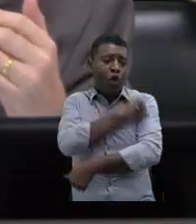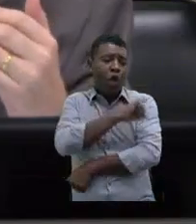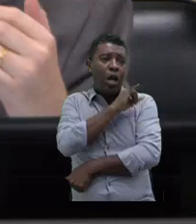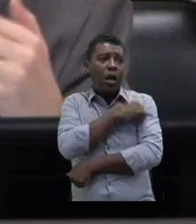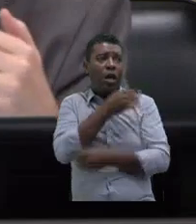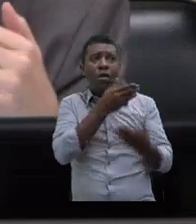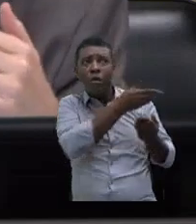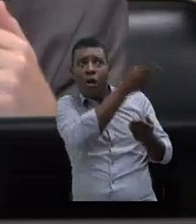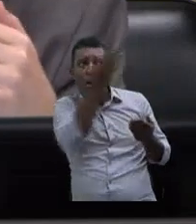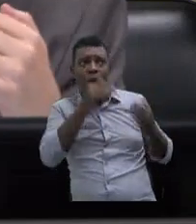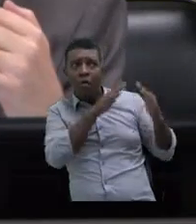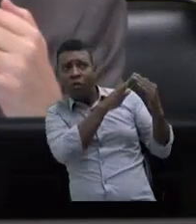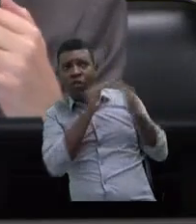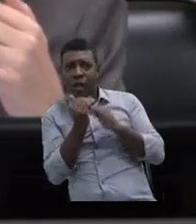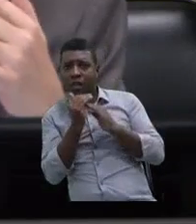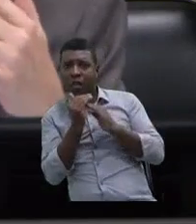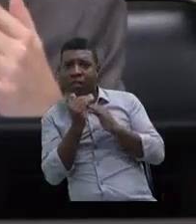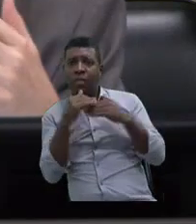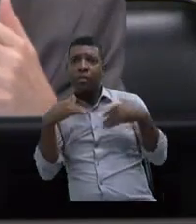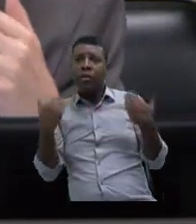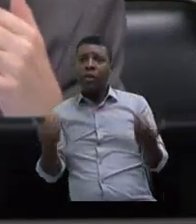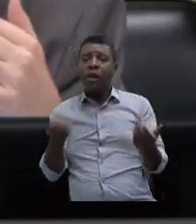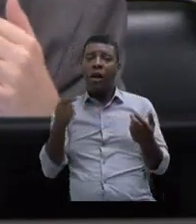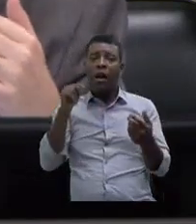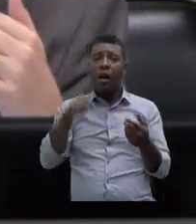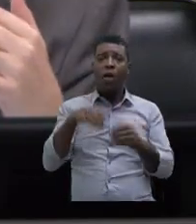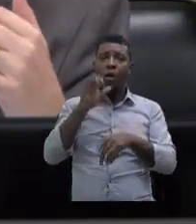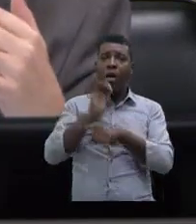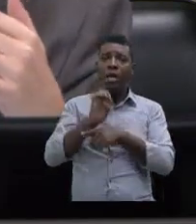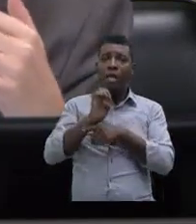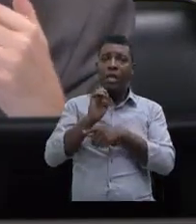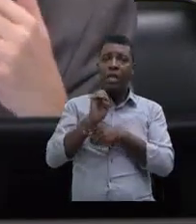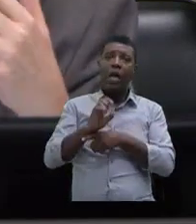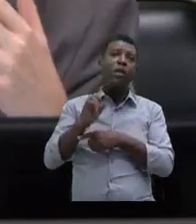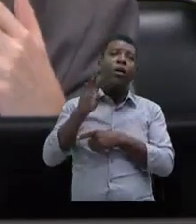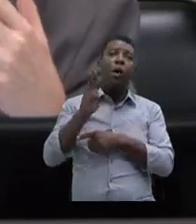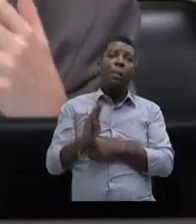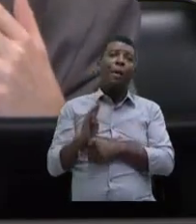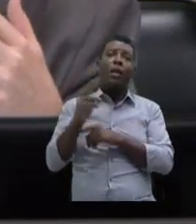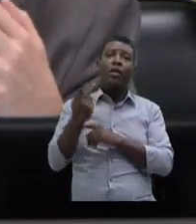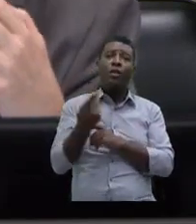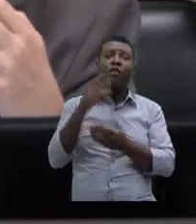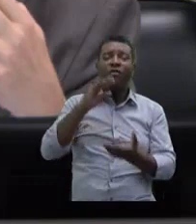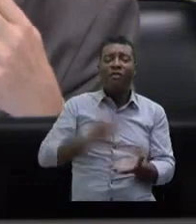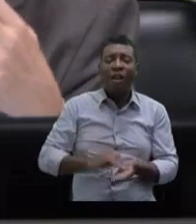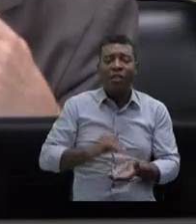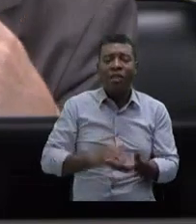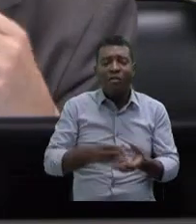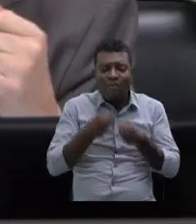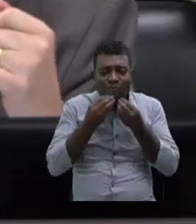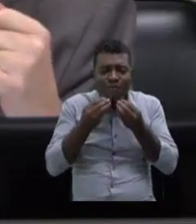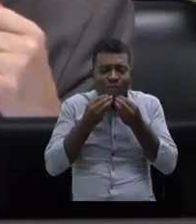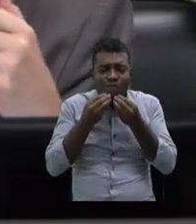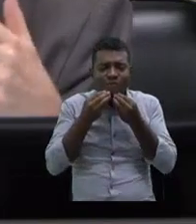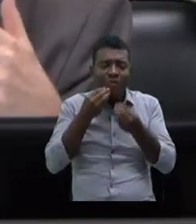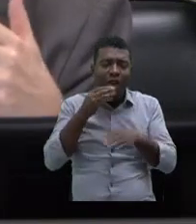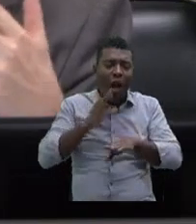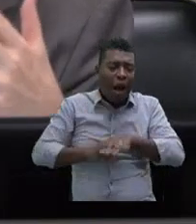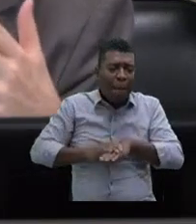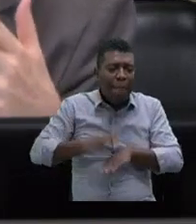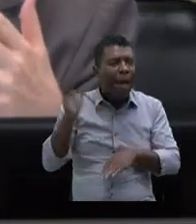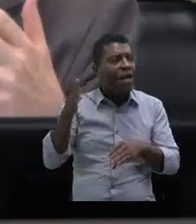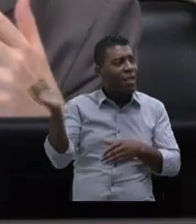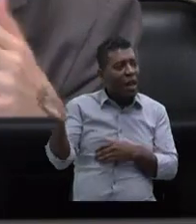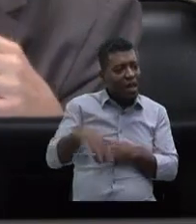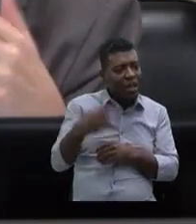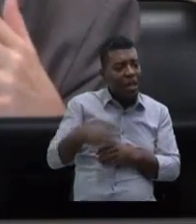Então, eu acho que o nosso estado, Belo Horizonte, explora pouco a questão de trazer para cá, de vender